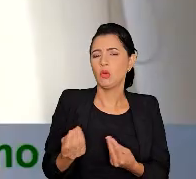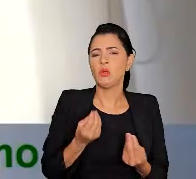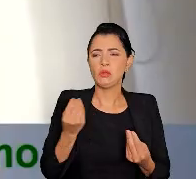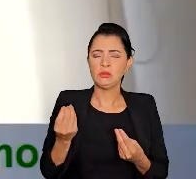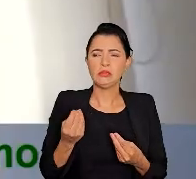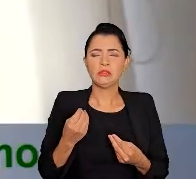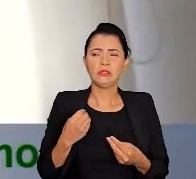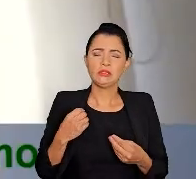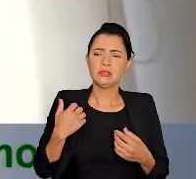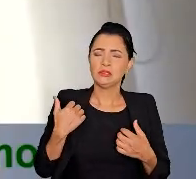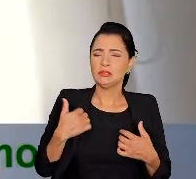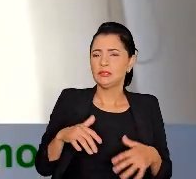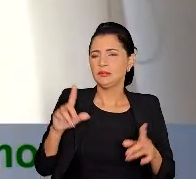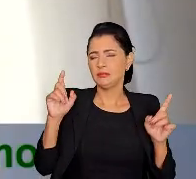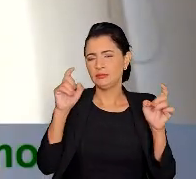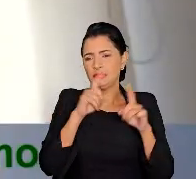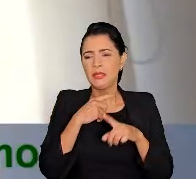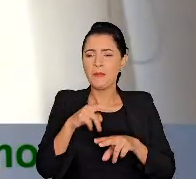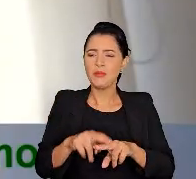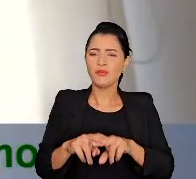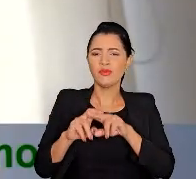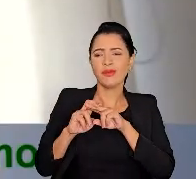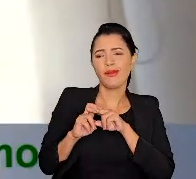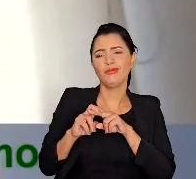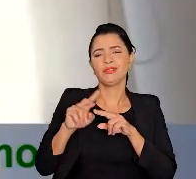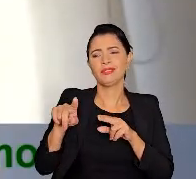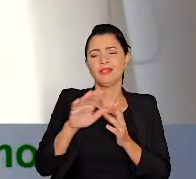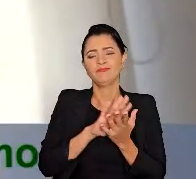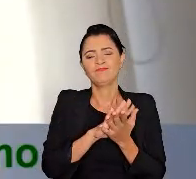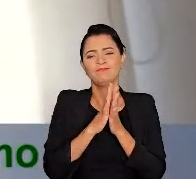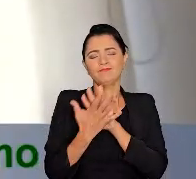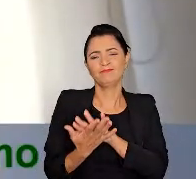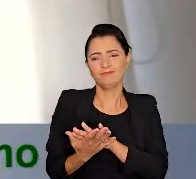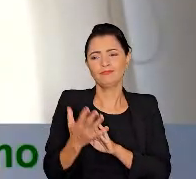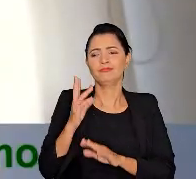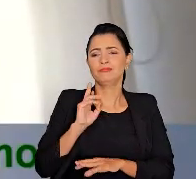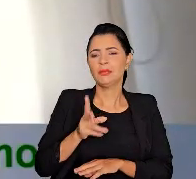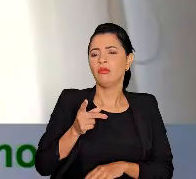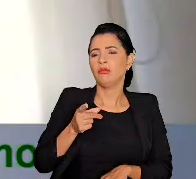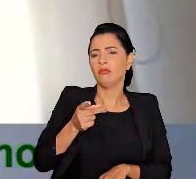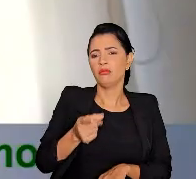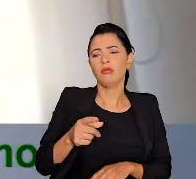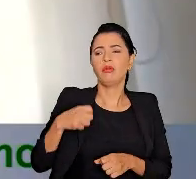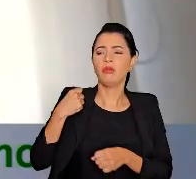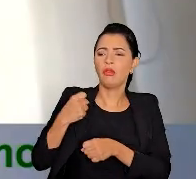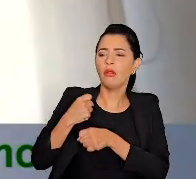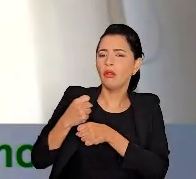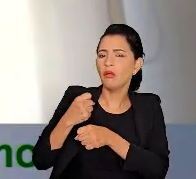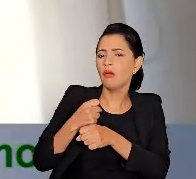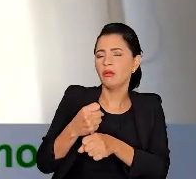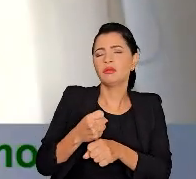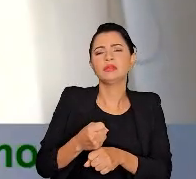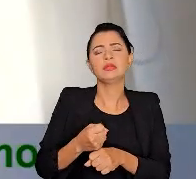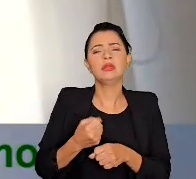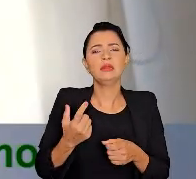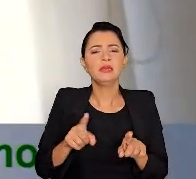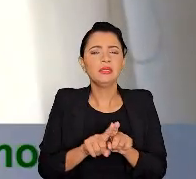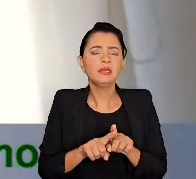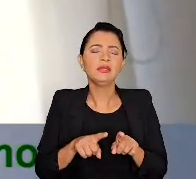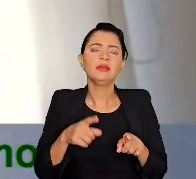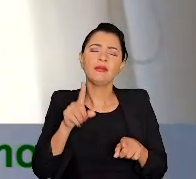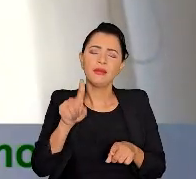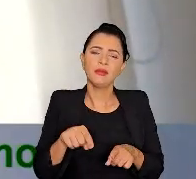apreensão por conta das discriminações que se perpetuam ao longo do tempo e que, no fundo,